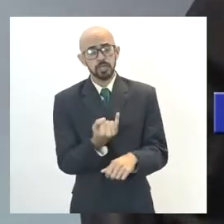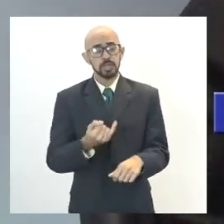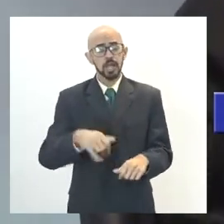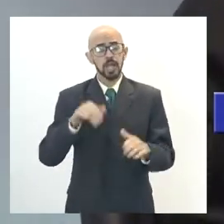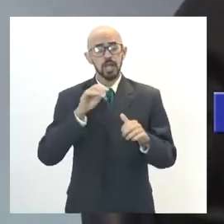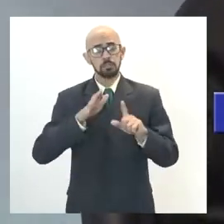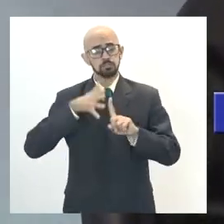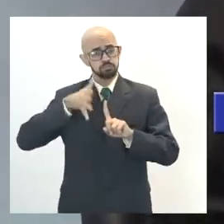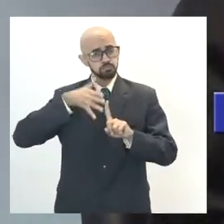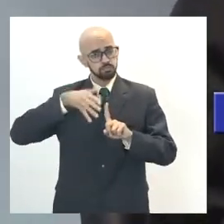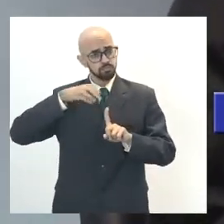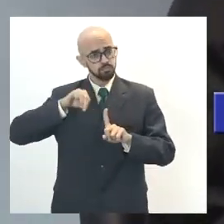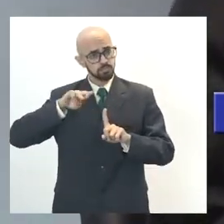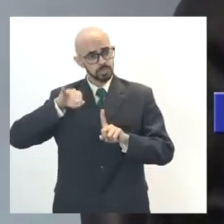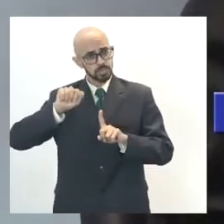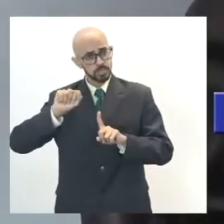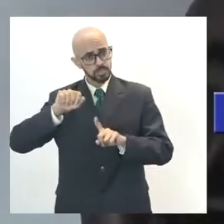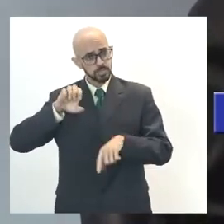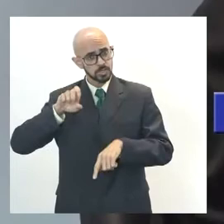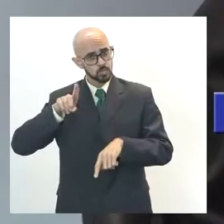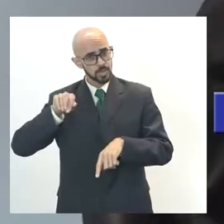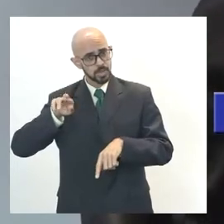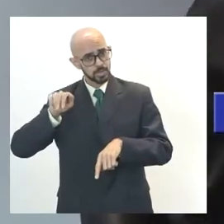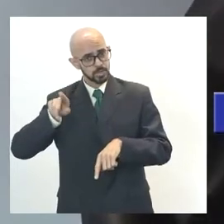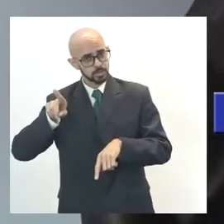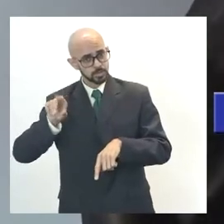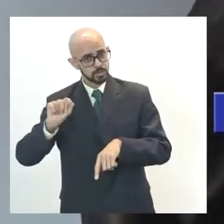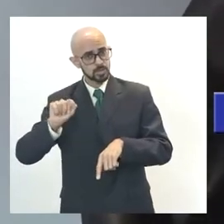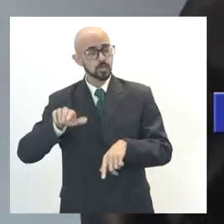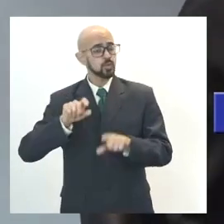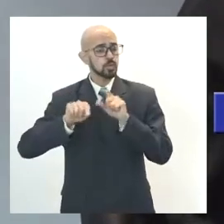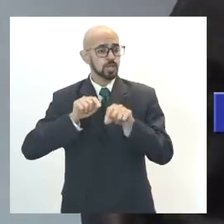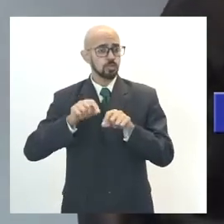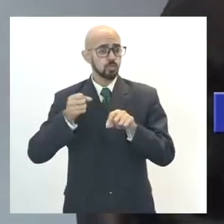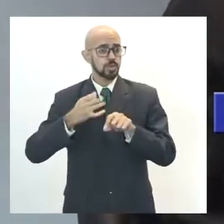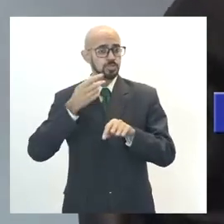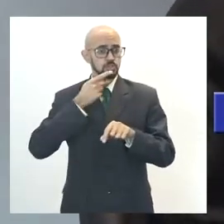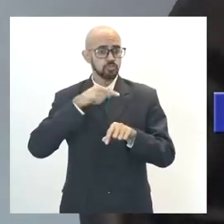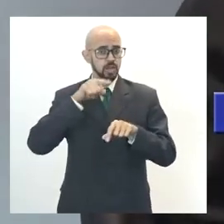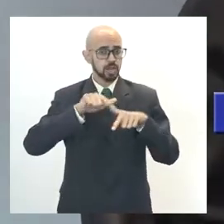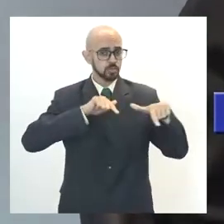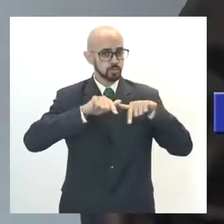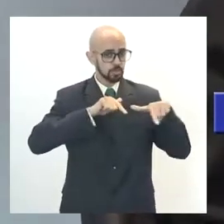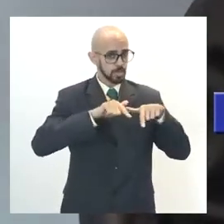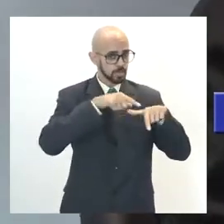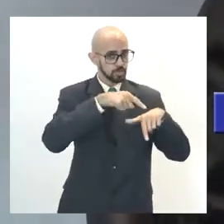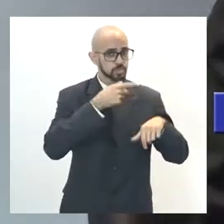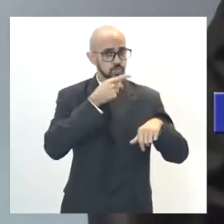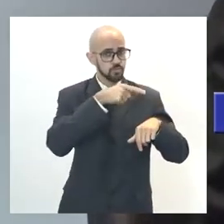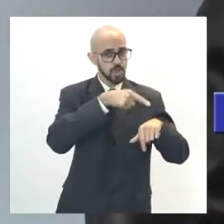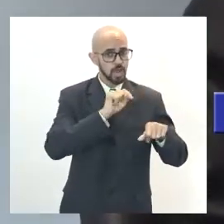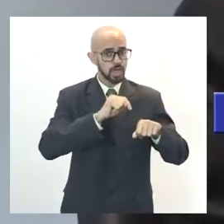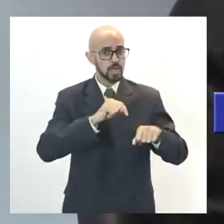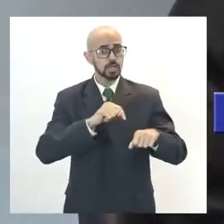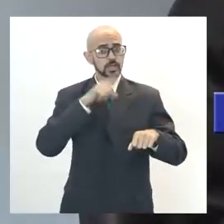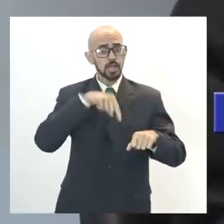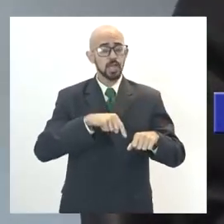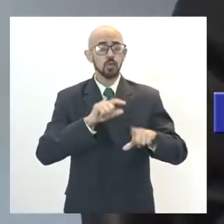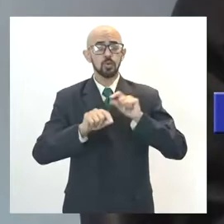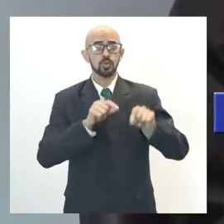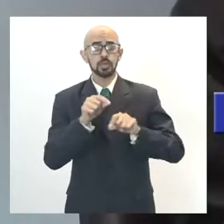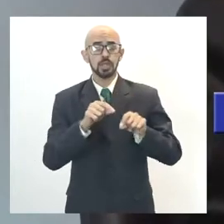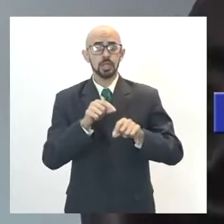Maria Eduarda a dizer que seguinte a gente quando fala no trabalhador a gente fala condições de vida e de trabalho